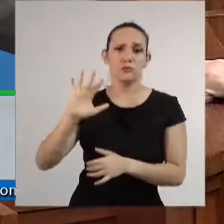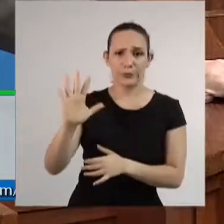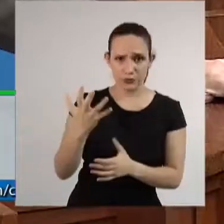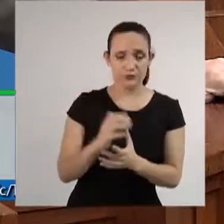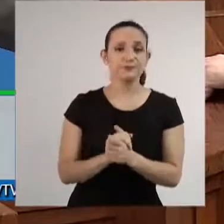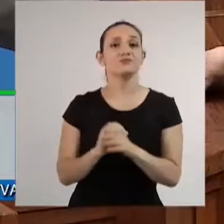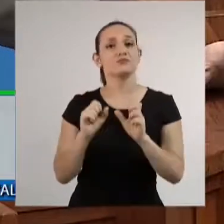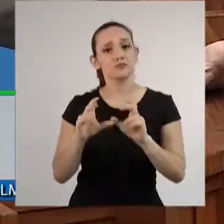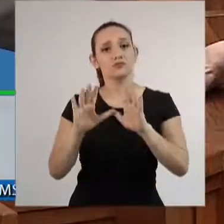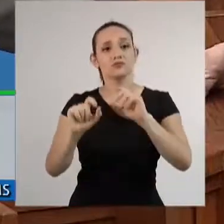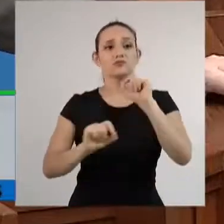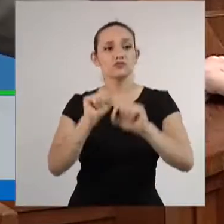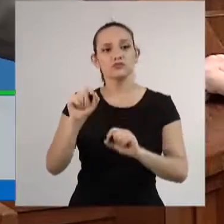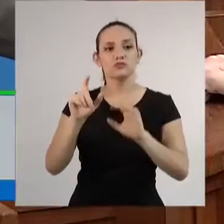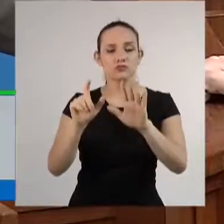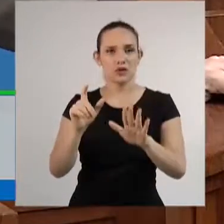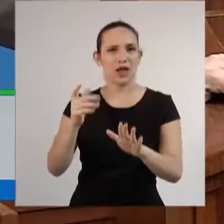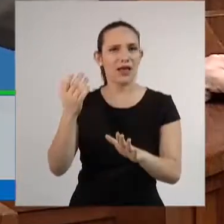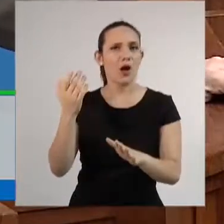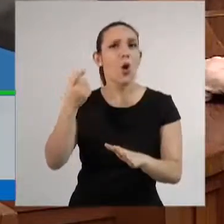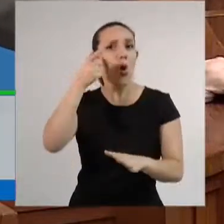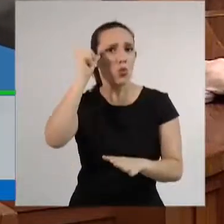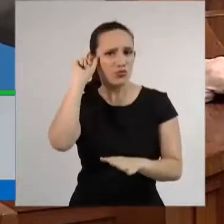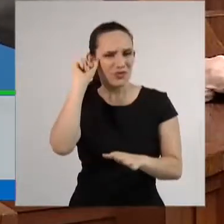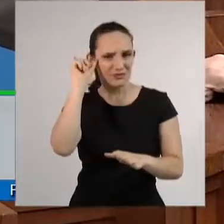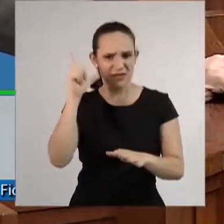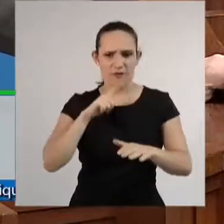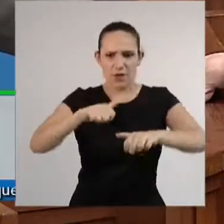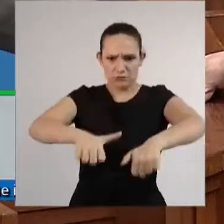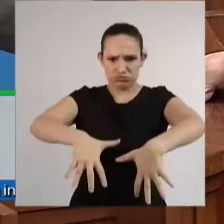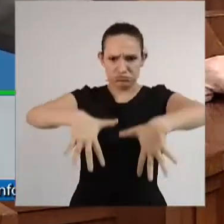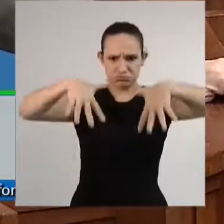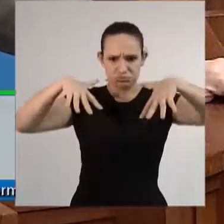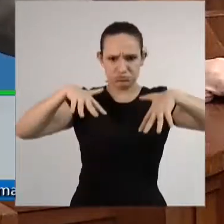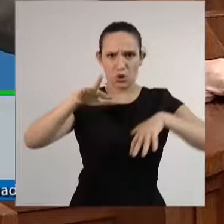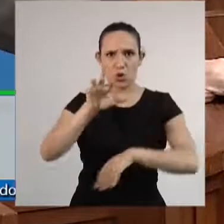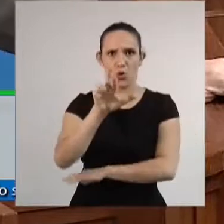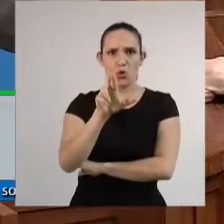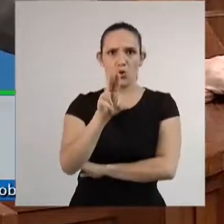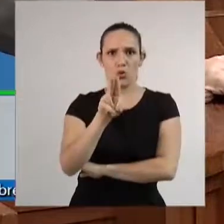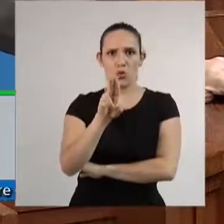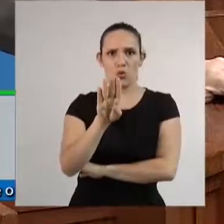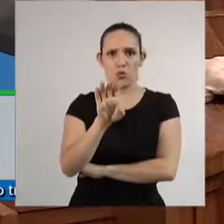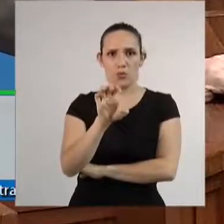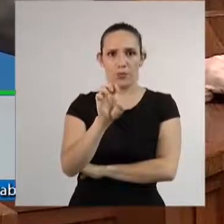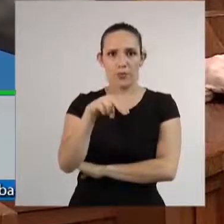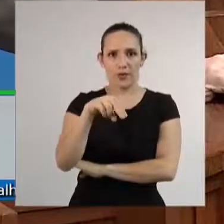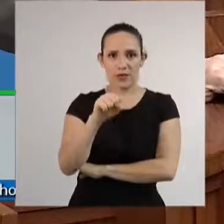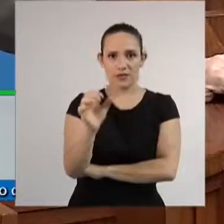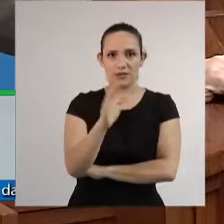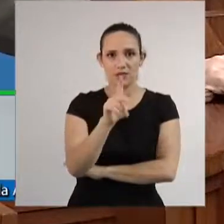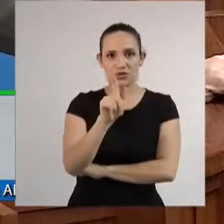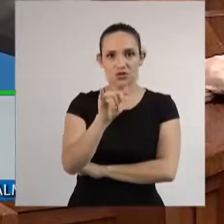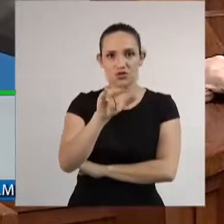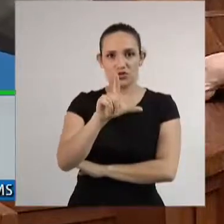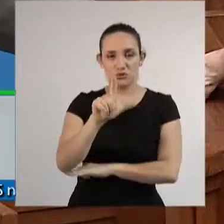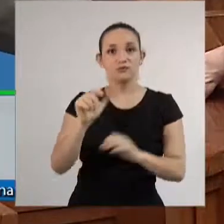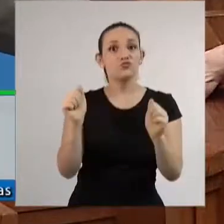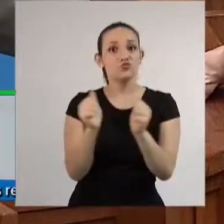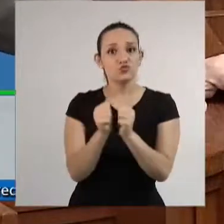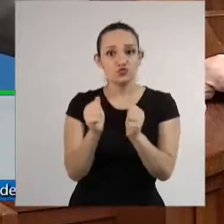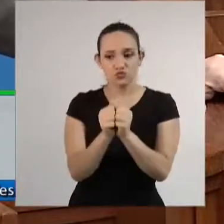Dr. Paulo Ciuffi, nós tivemos oportunidade de, juntos com o Centro de Cidadania